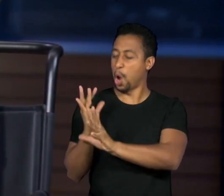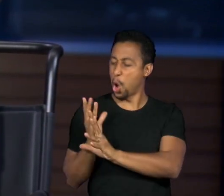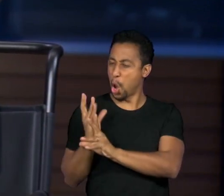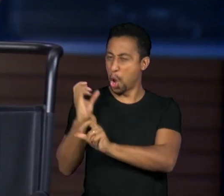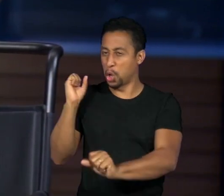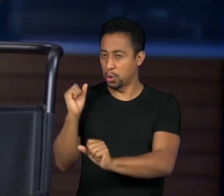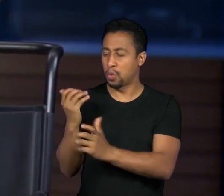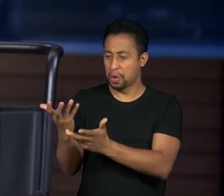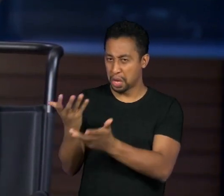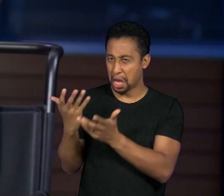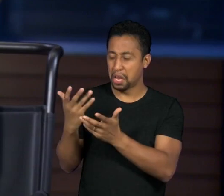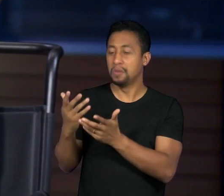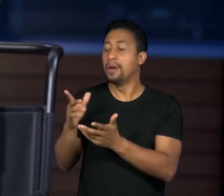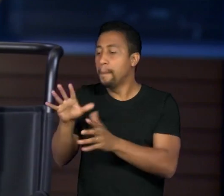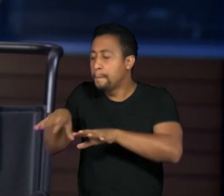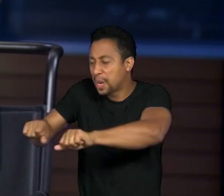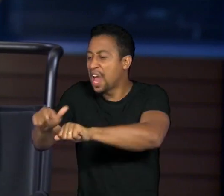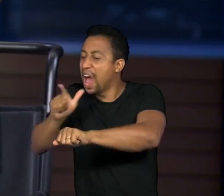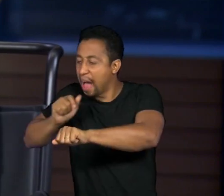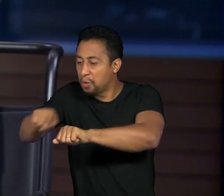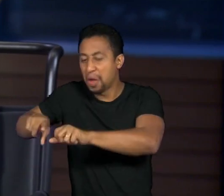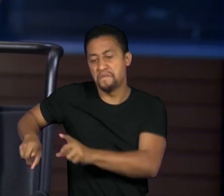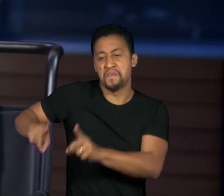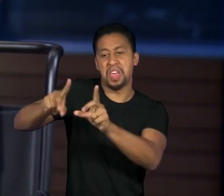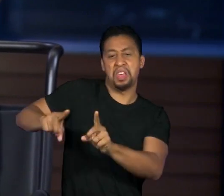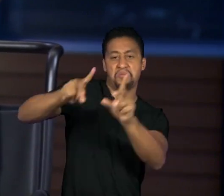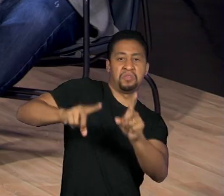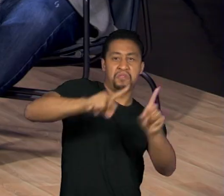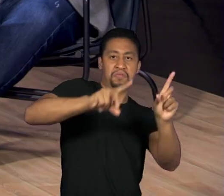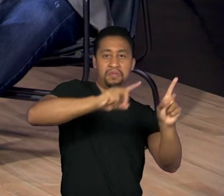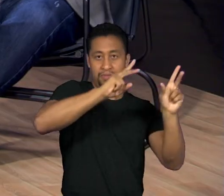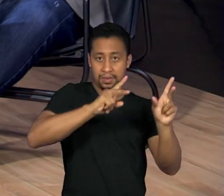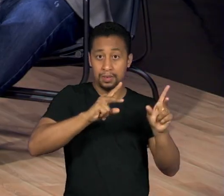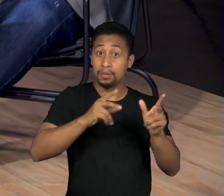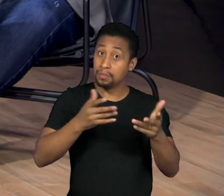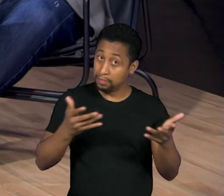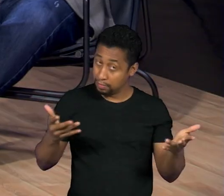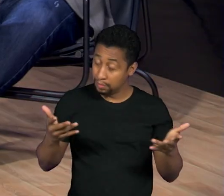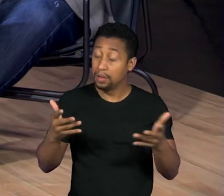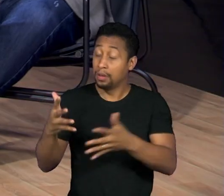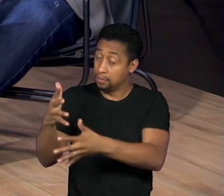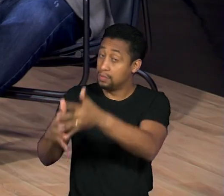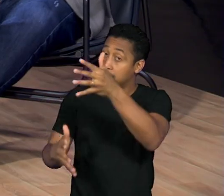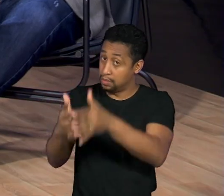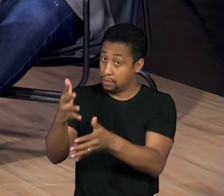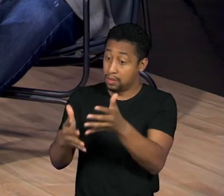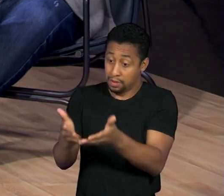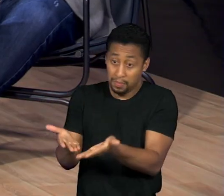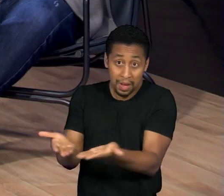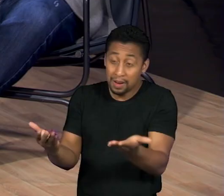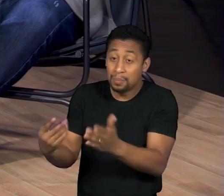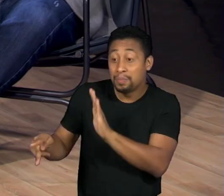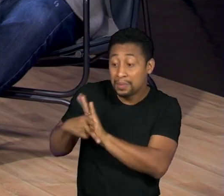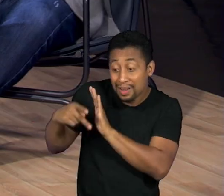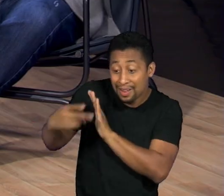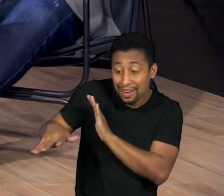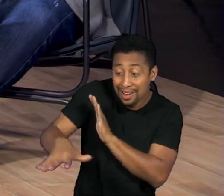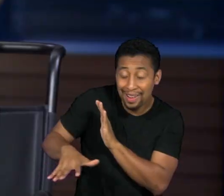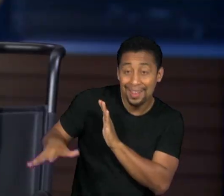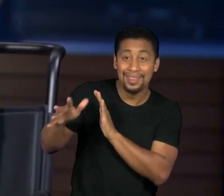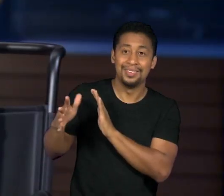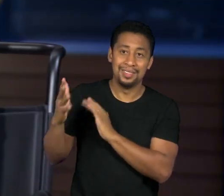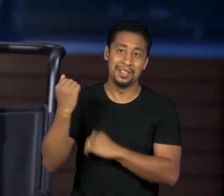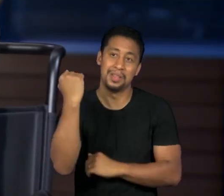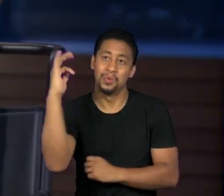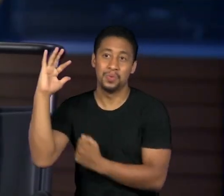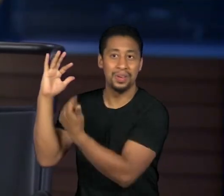um direito de propriedade aleatório, arbitrário a esse serviço, a esse componente da natureza, eu esqueço